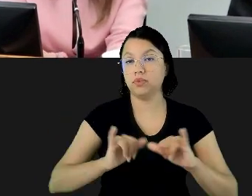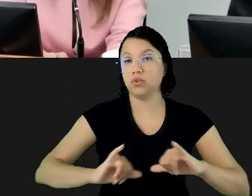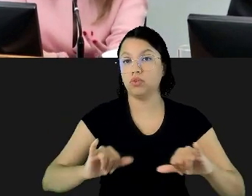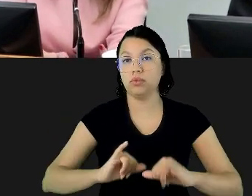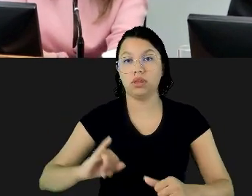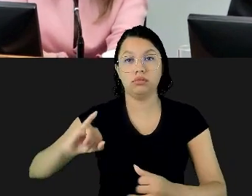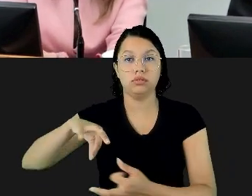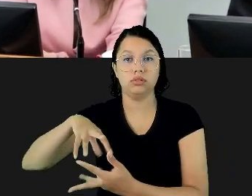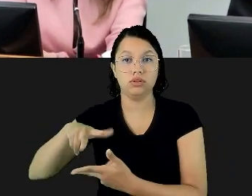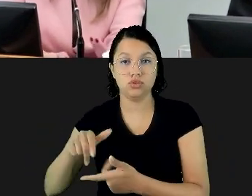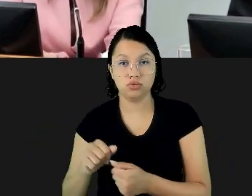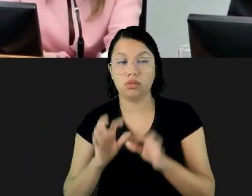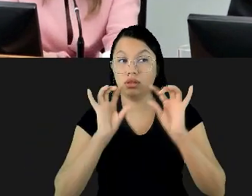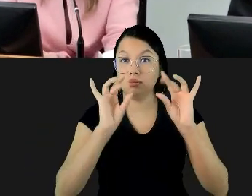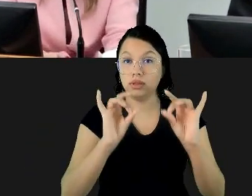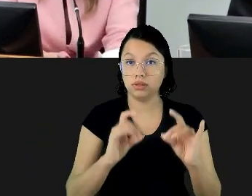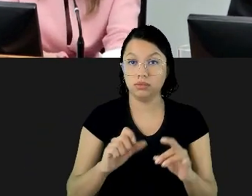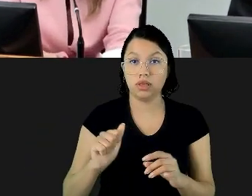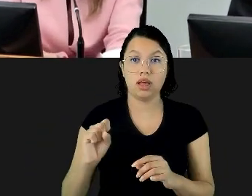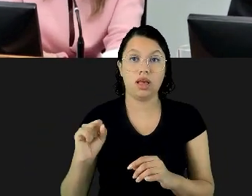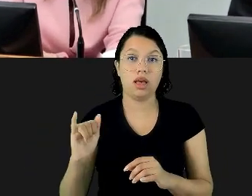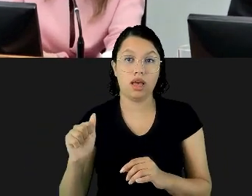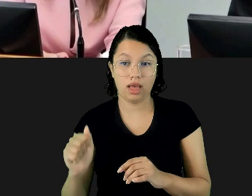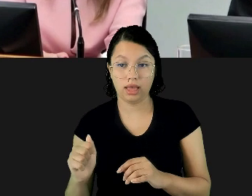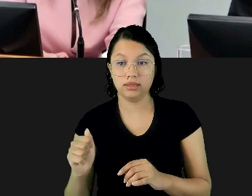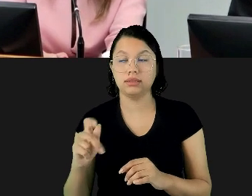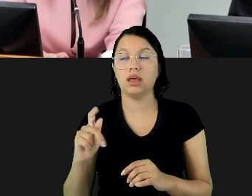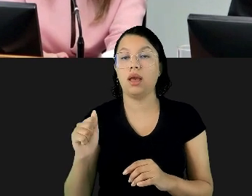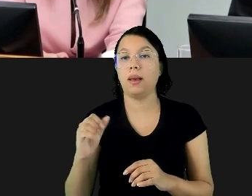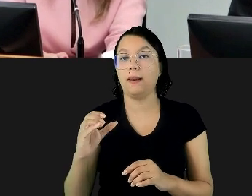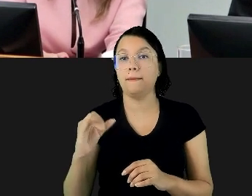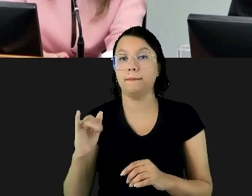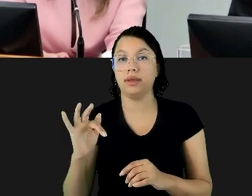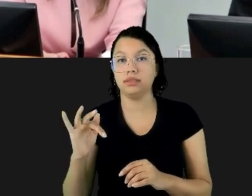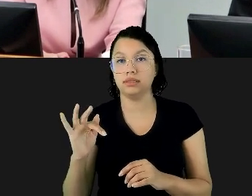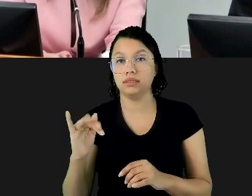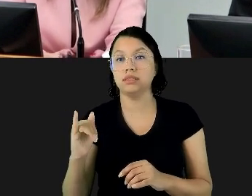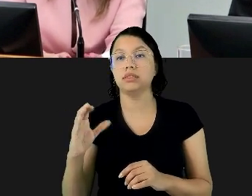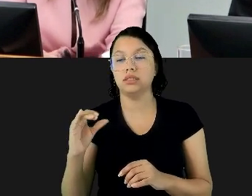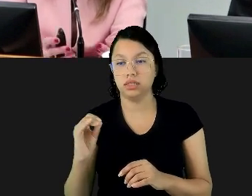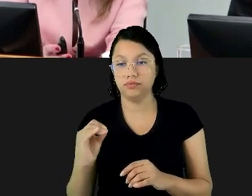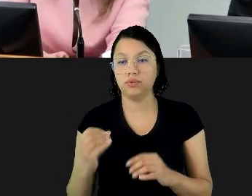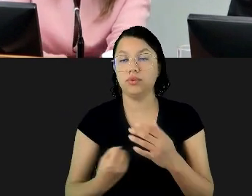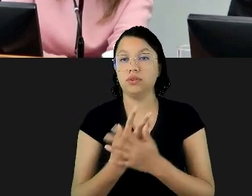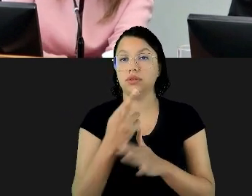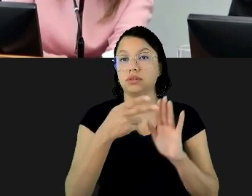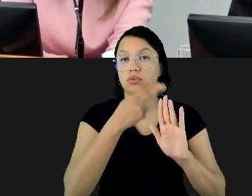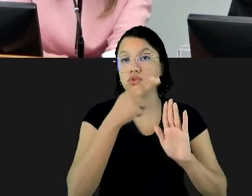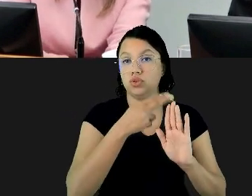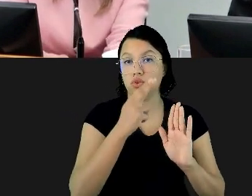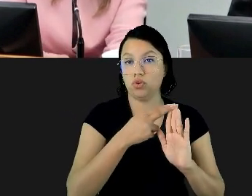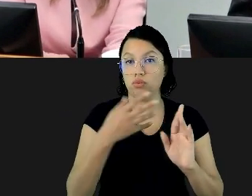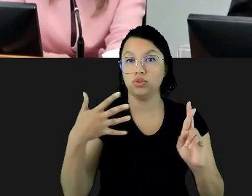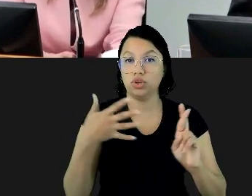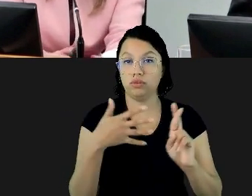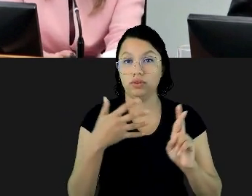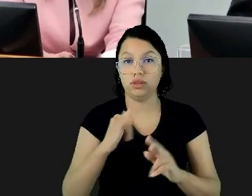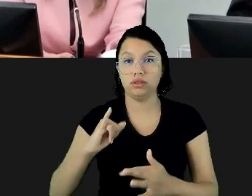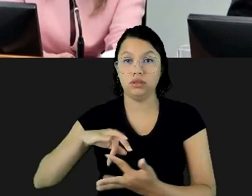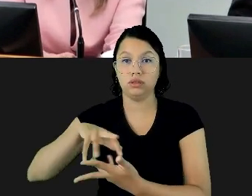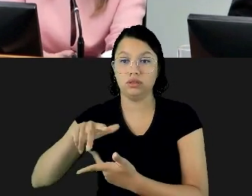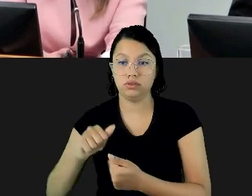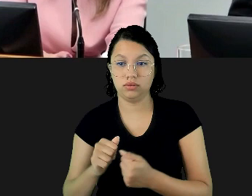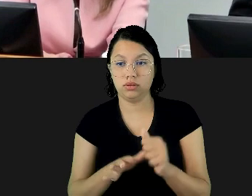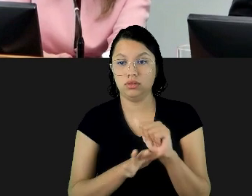Pacífico, pensando talvez numa elaboração de normas de referência internacional. A segurança na fronteira, que é